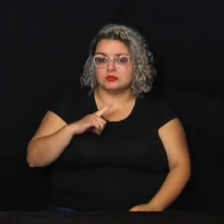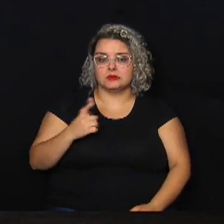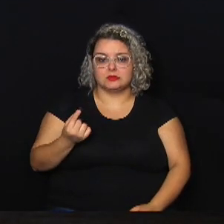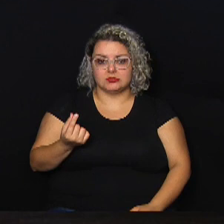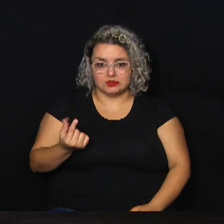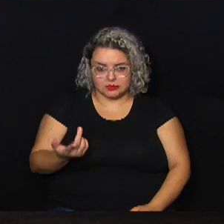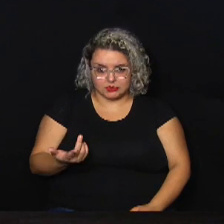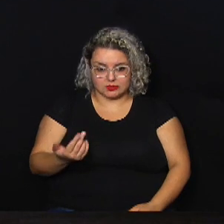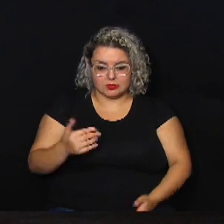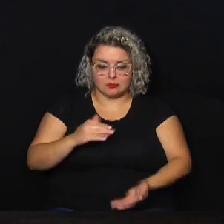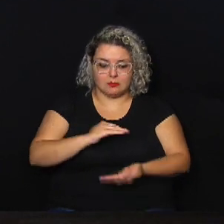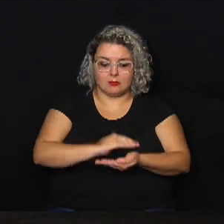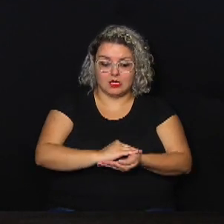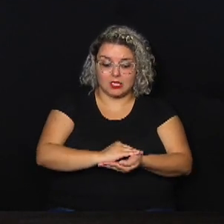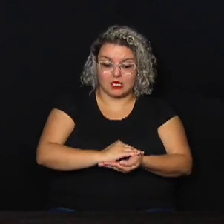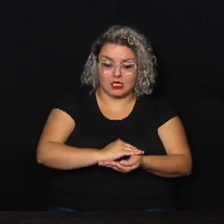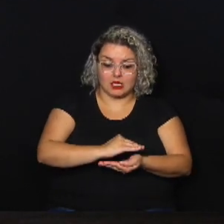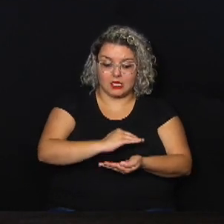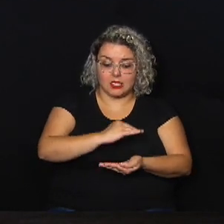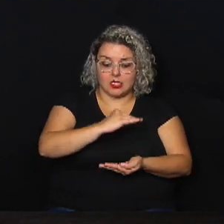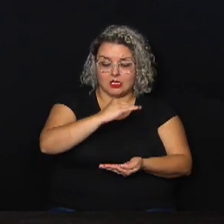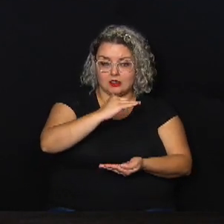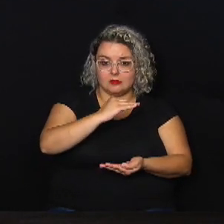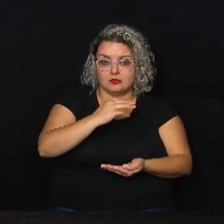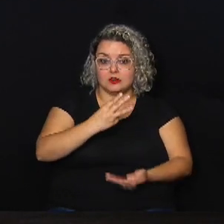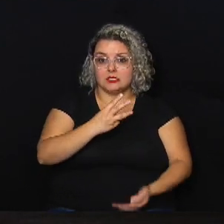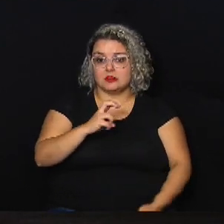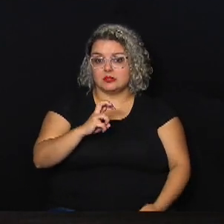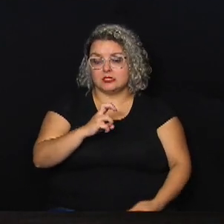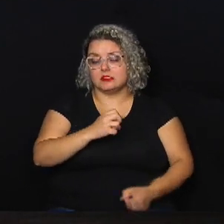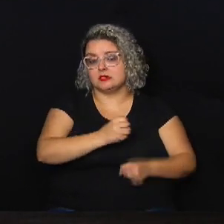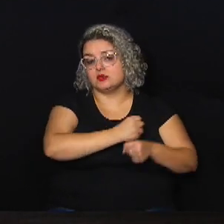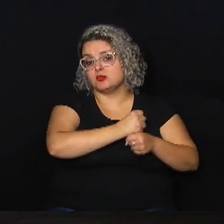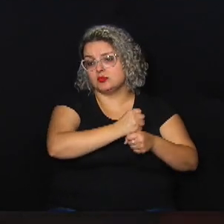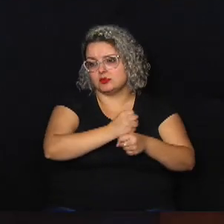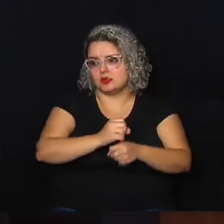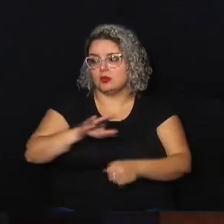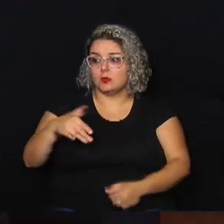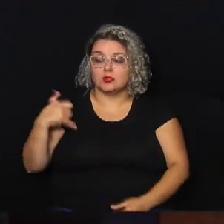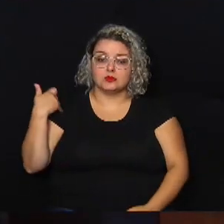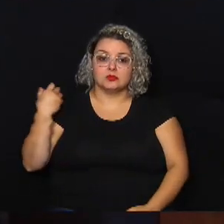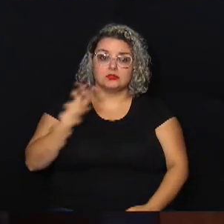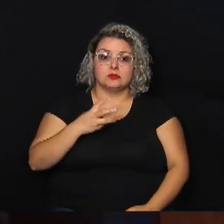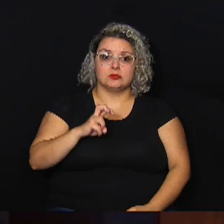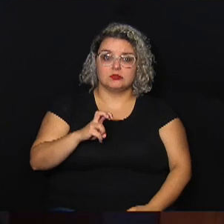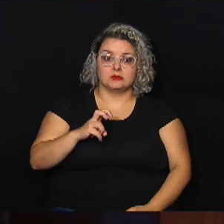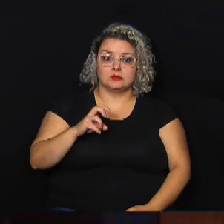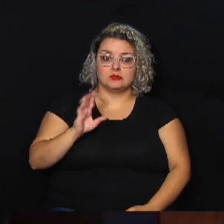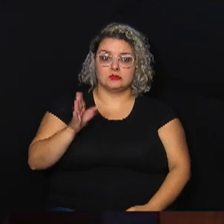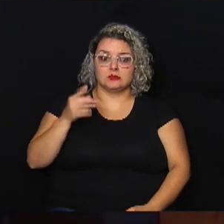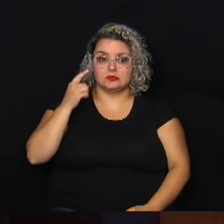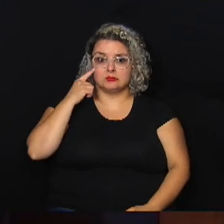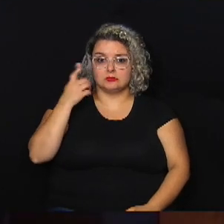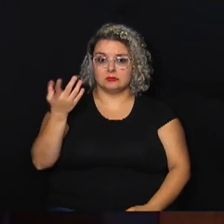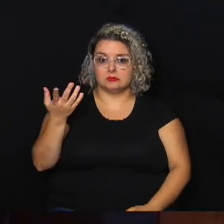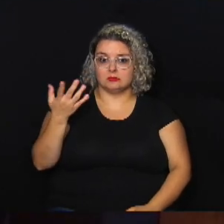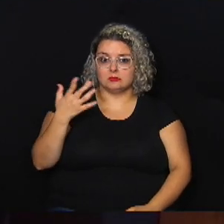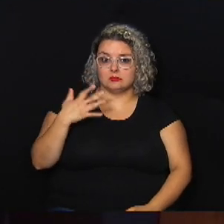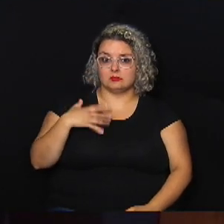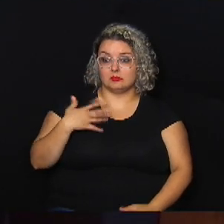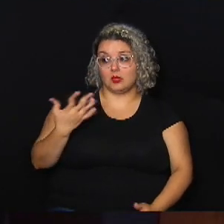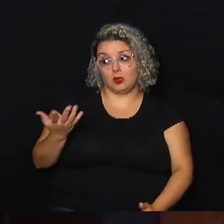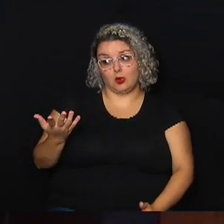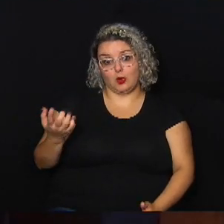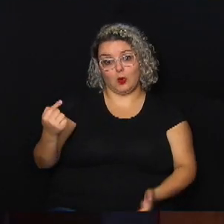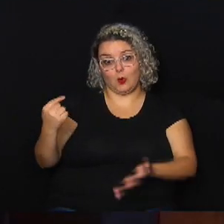acumulado em 35 anos, quando você tiver 35 anos? Já pensou a respeito? Olha, não me faz pergunta de conta